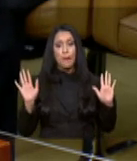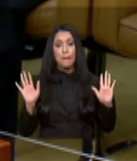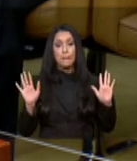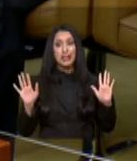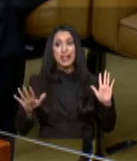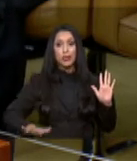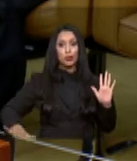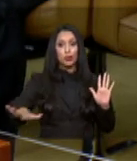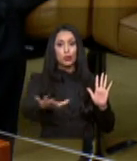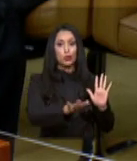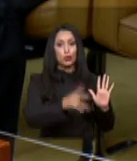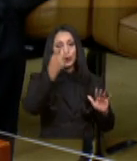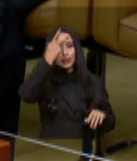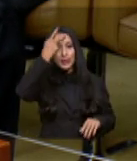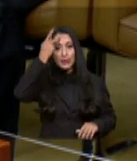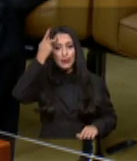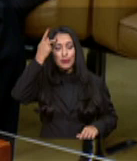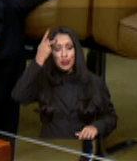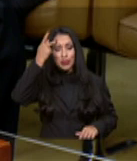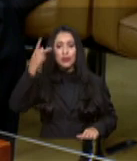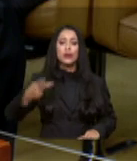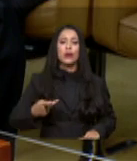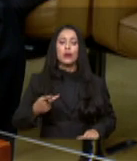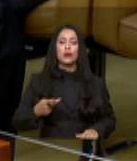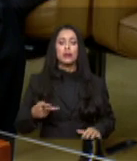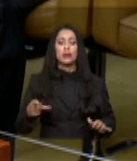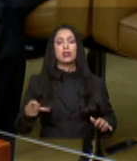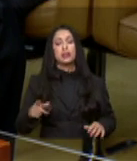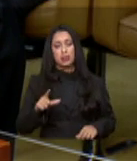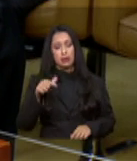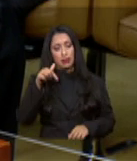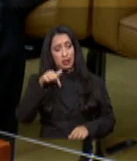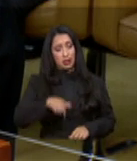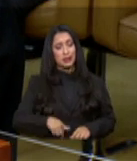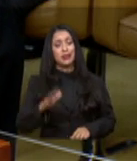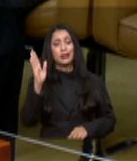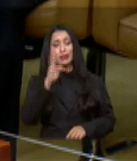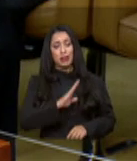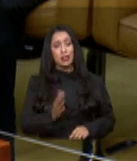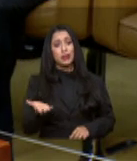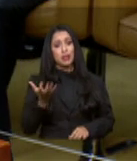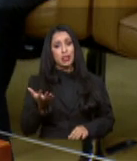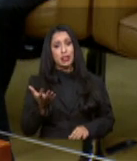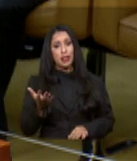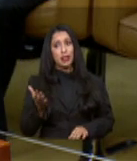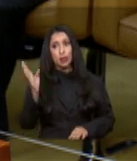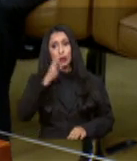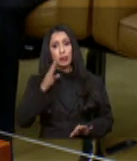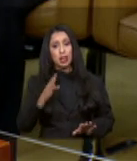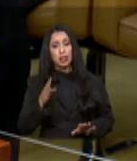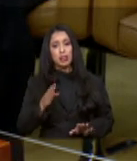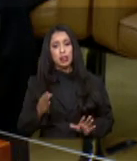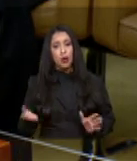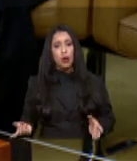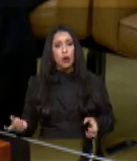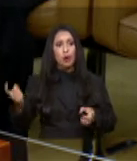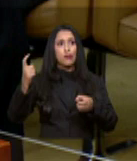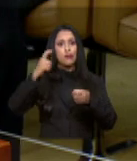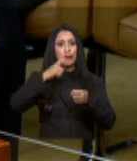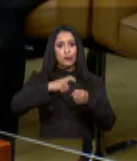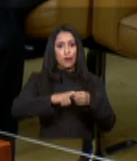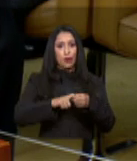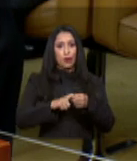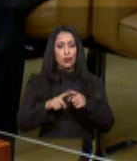brasileiros e brasileiras que querem que o Brasil volte aos trilhos do desenvolvimento